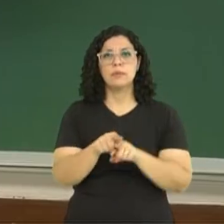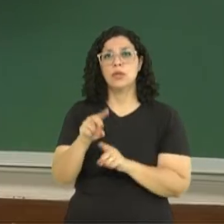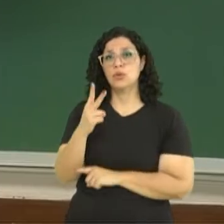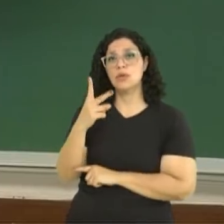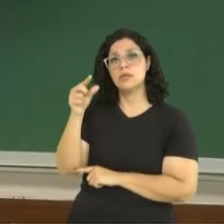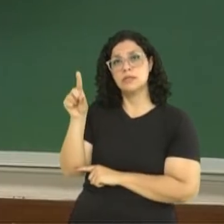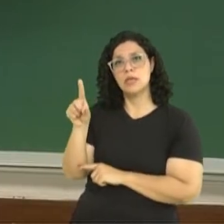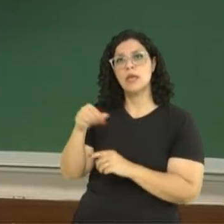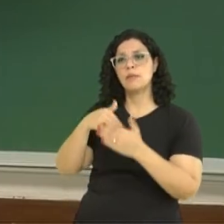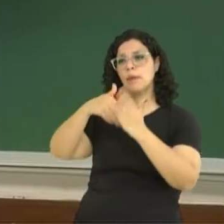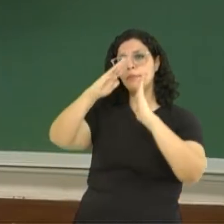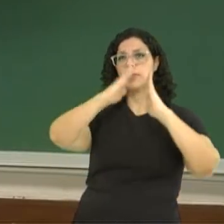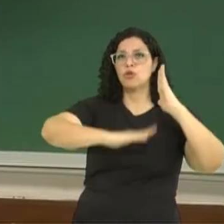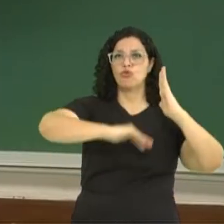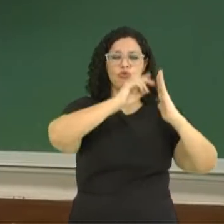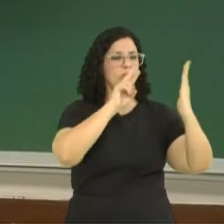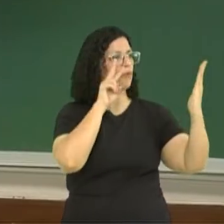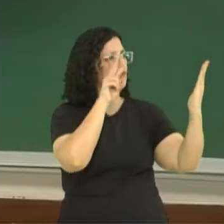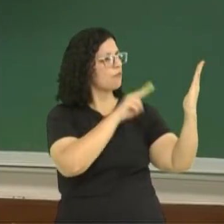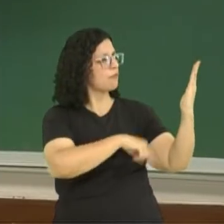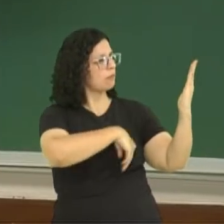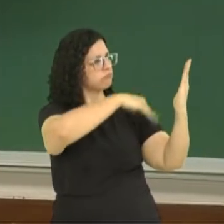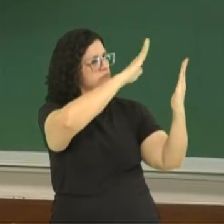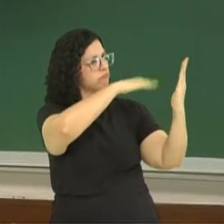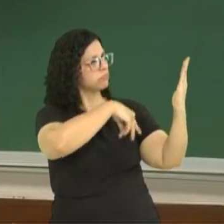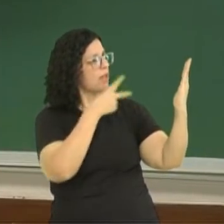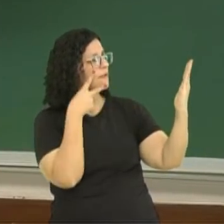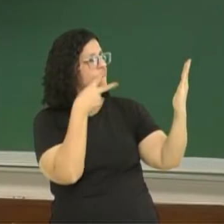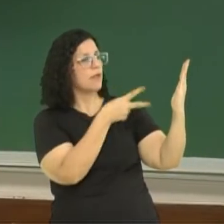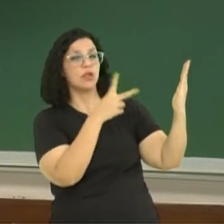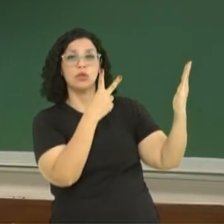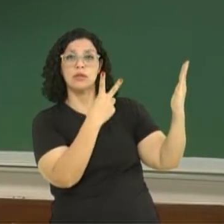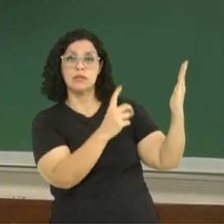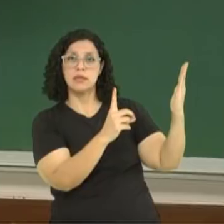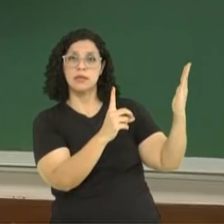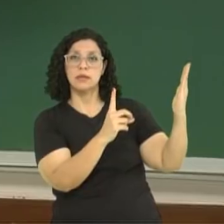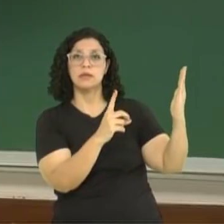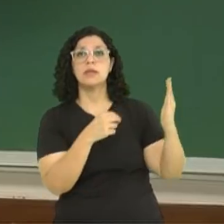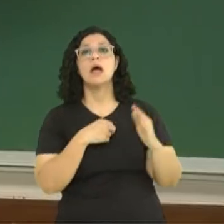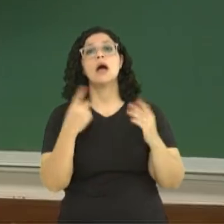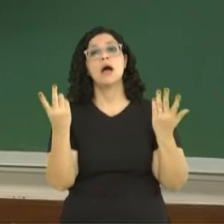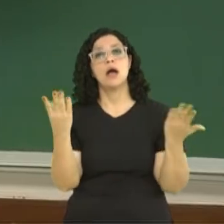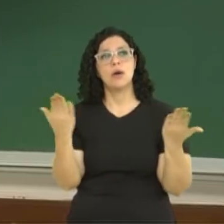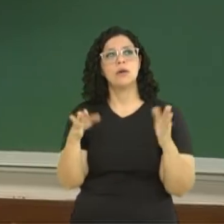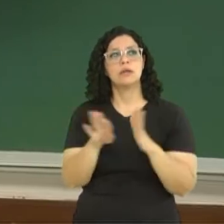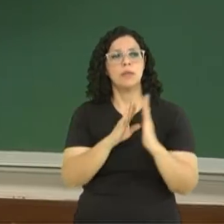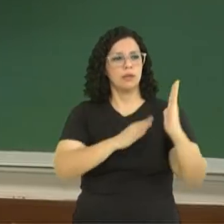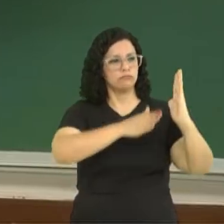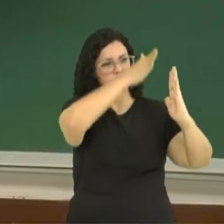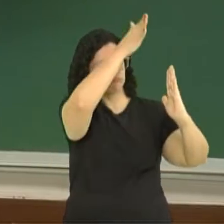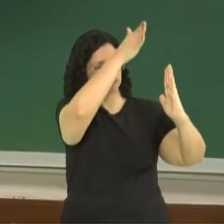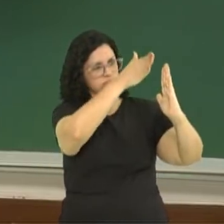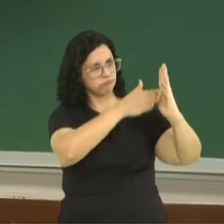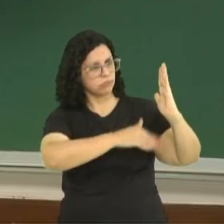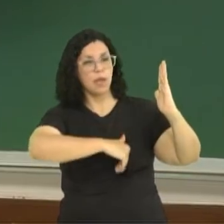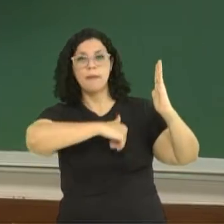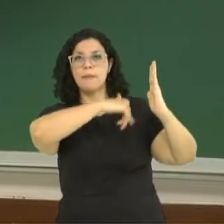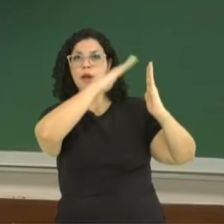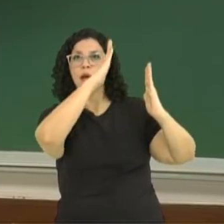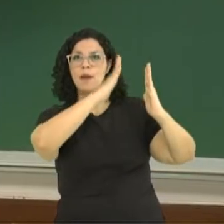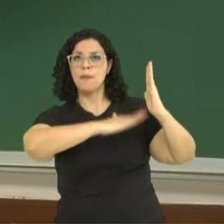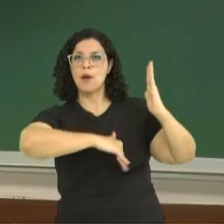bidimensional? É uma pintura, porque você faz numa tela plana. Então a superfície, na verdade, ela é essa tela plana